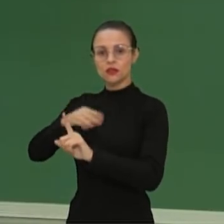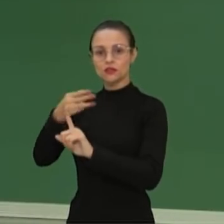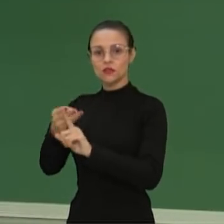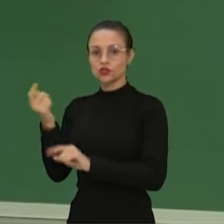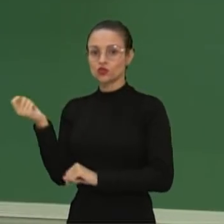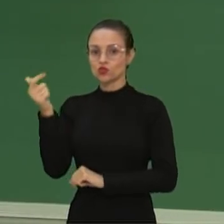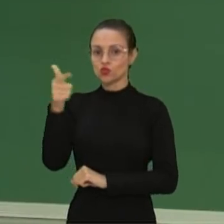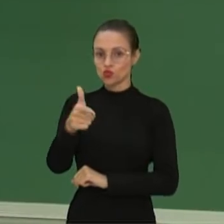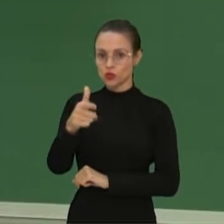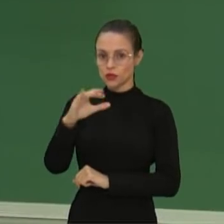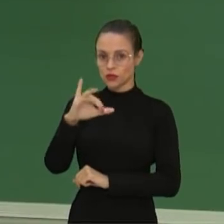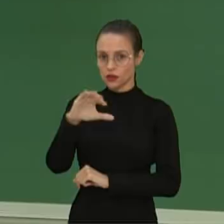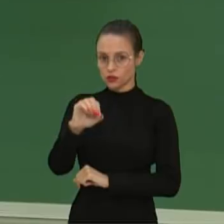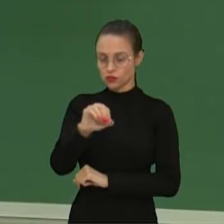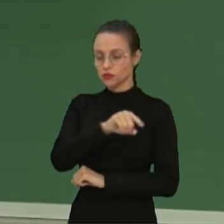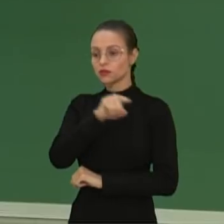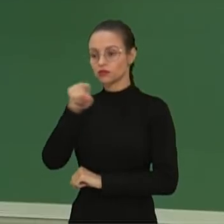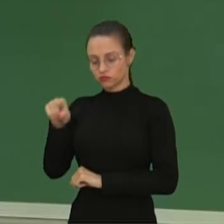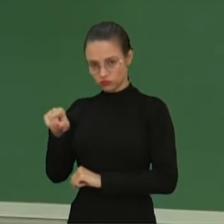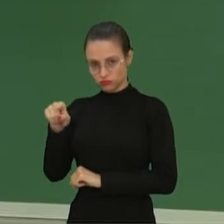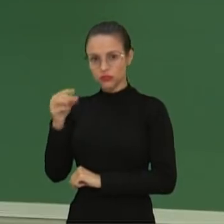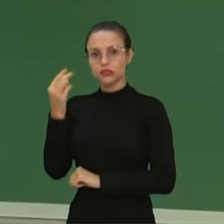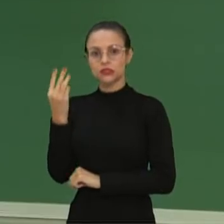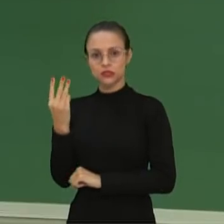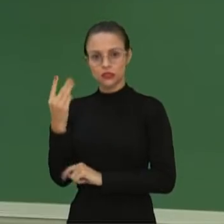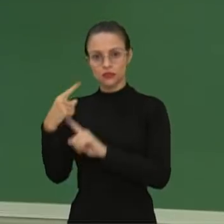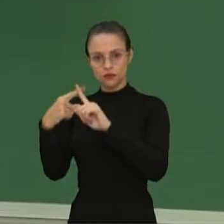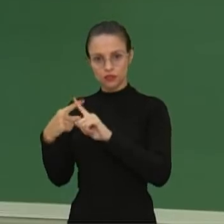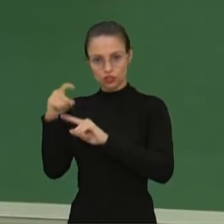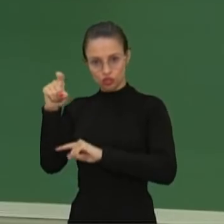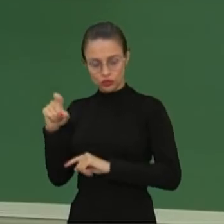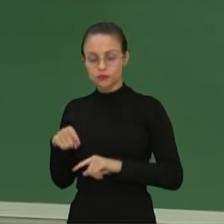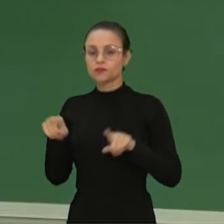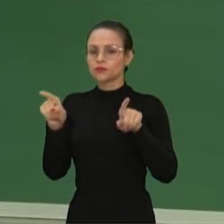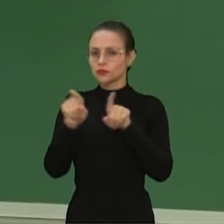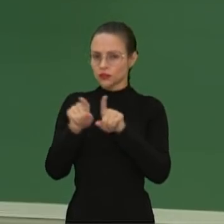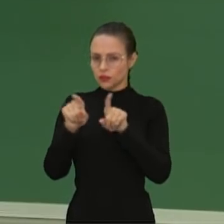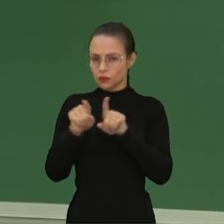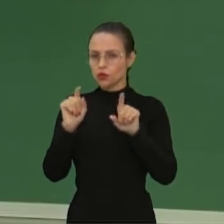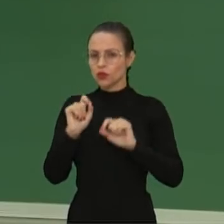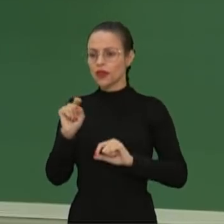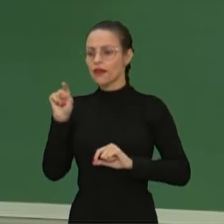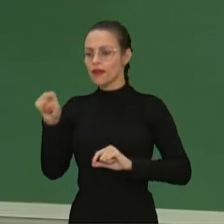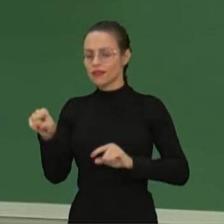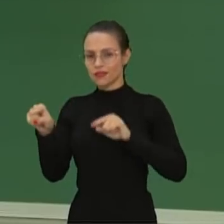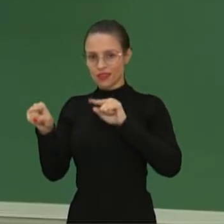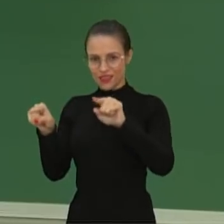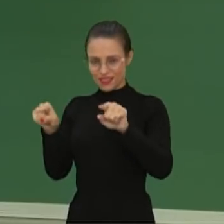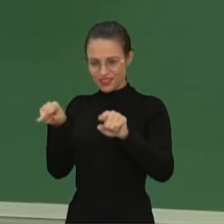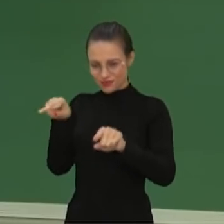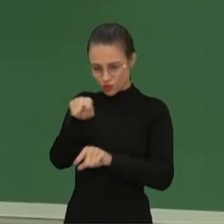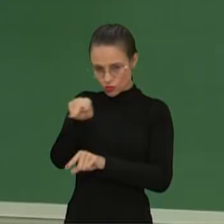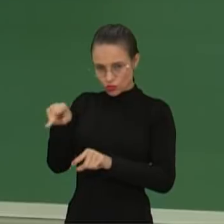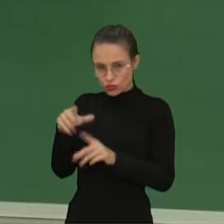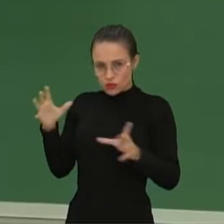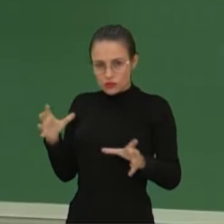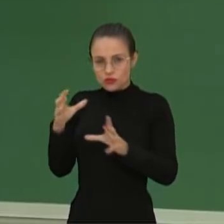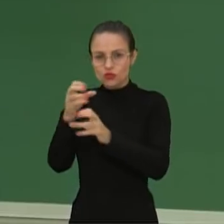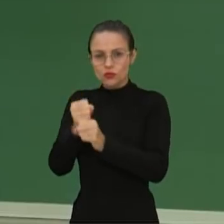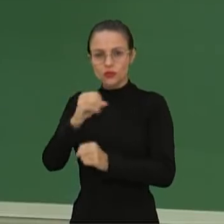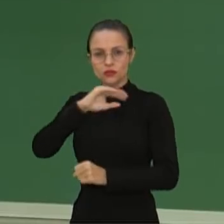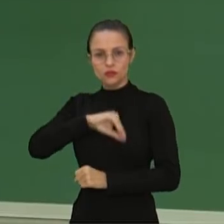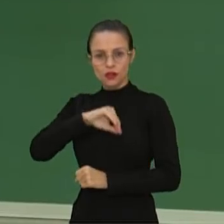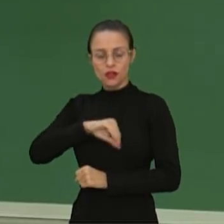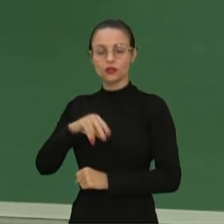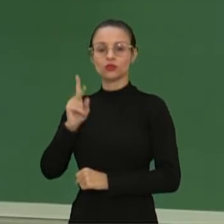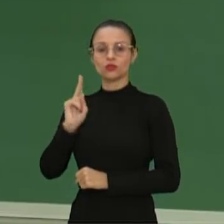por isso que ficou 3 vezes X. E sabemos também que somando o que ganha Caio e Felipe, vai dar